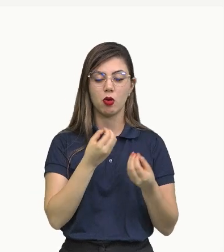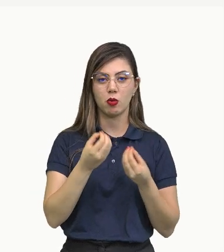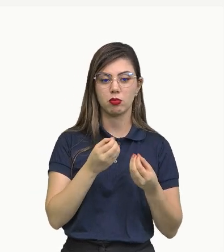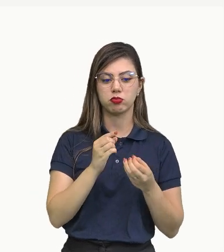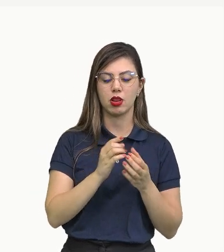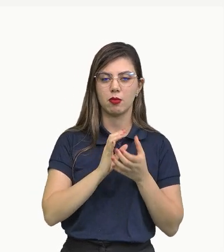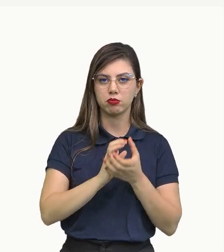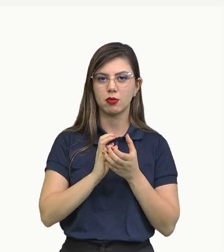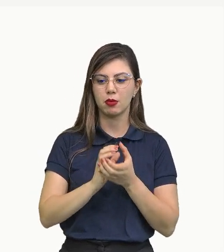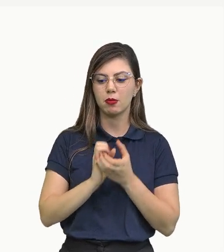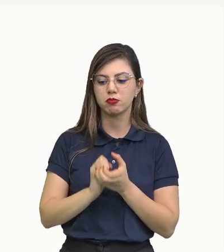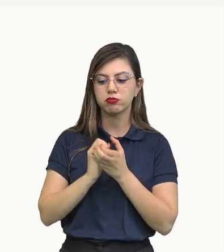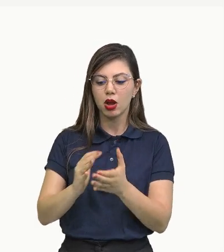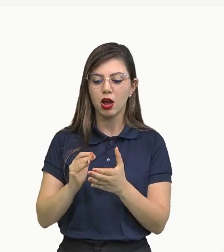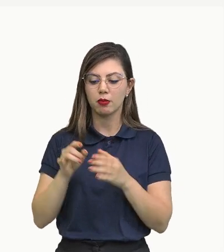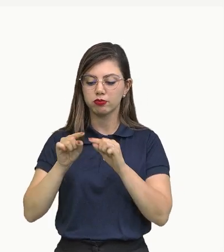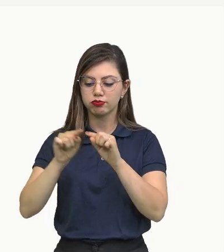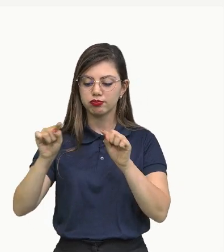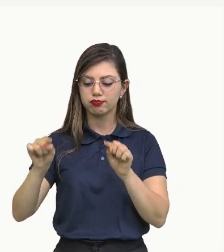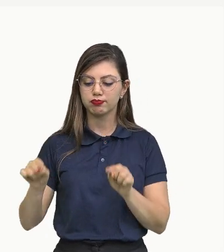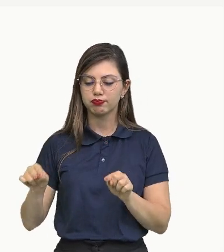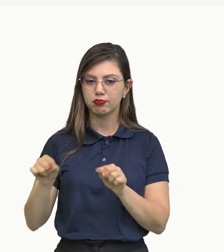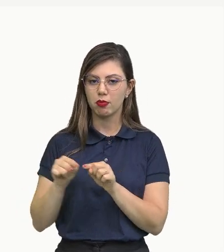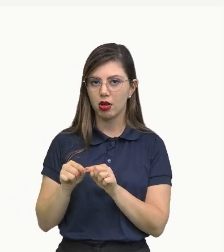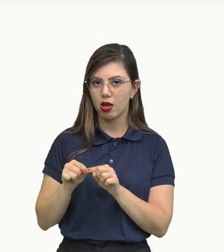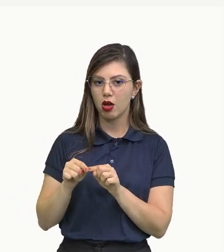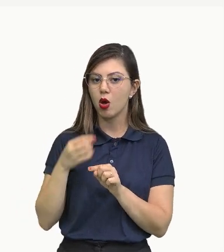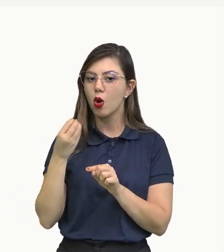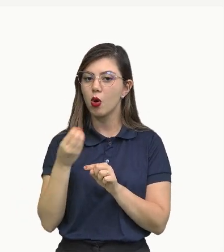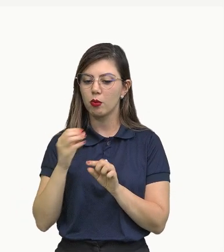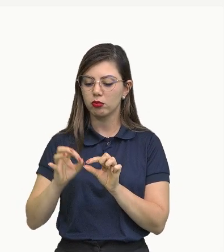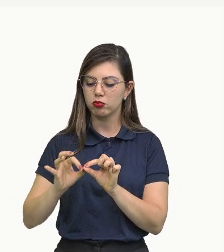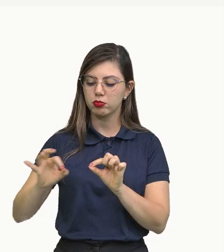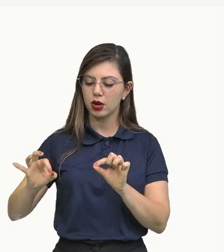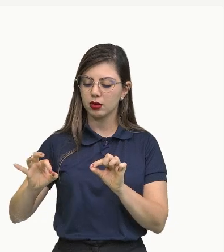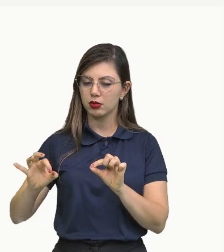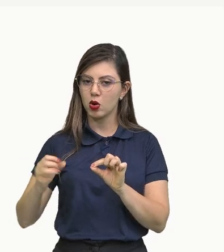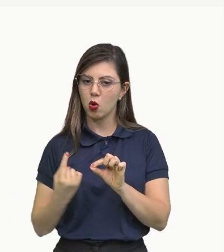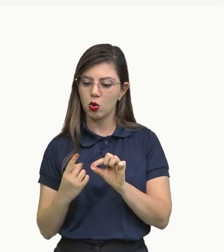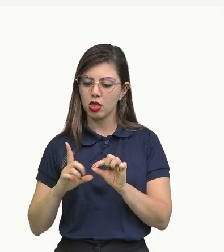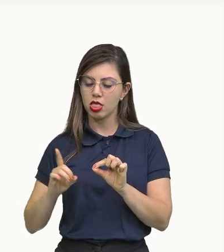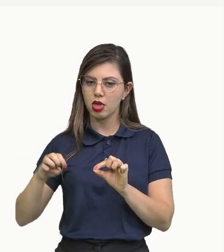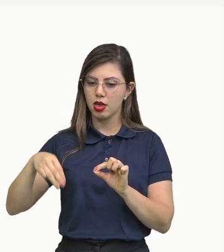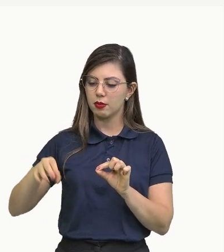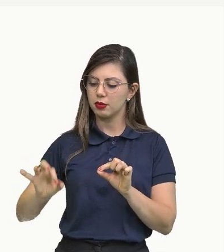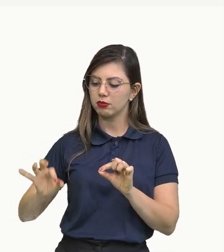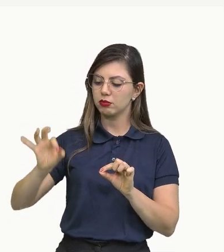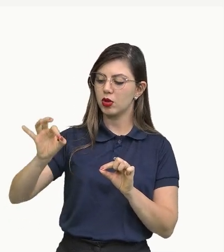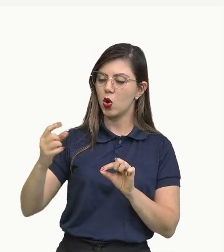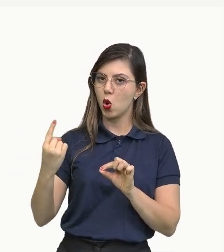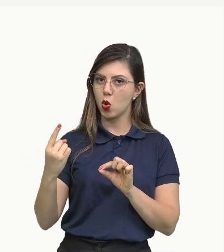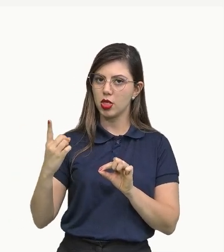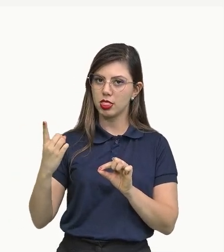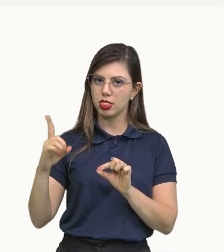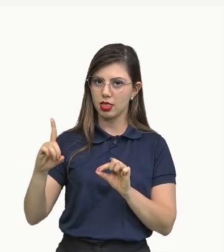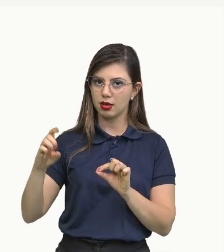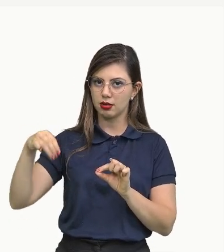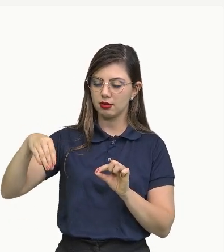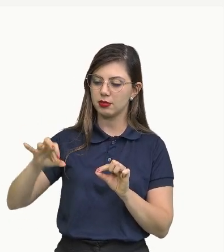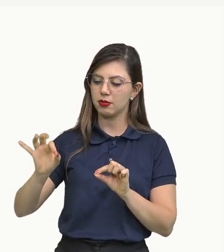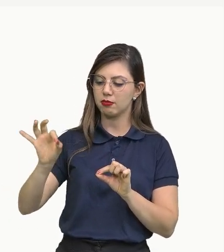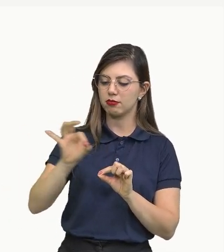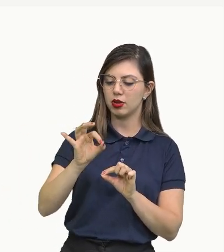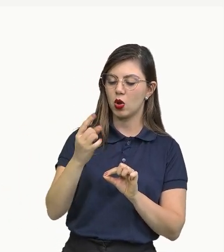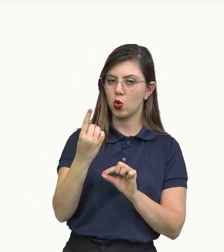as arestas vão medir exatamente quem? 1 decímetro, olha, igualzinho que nós acabamos de ver, não é?